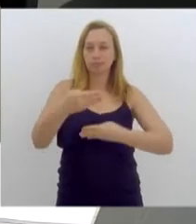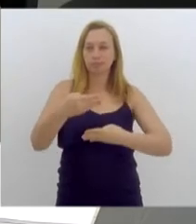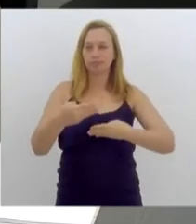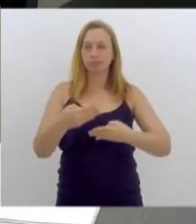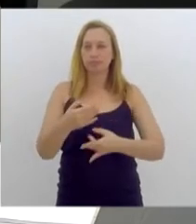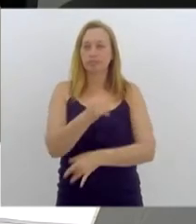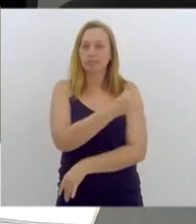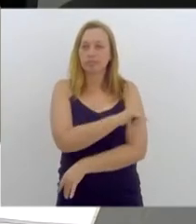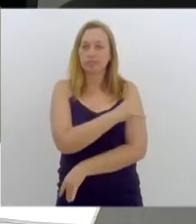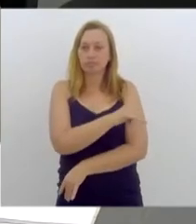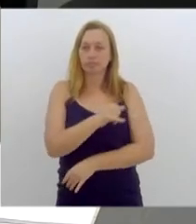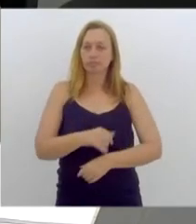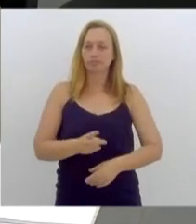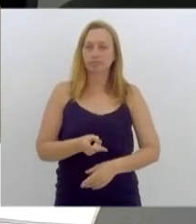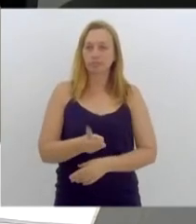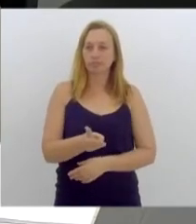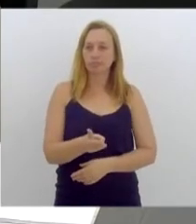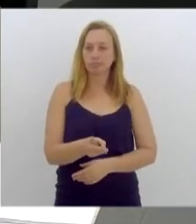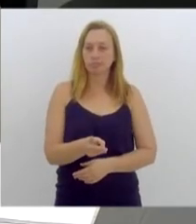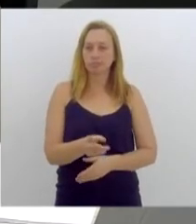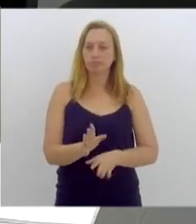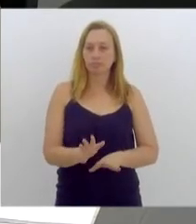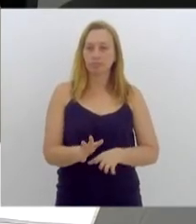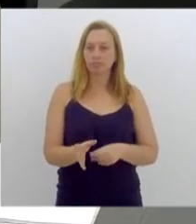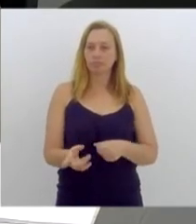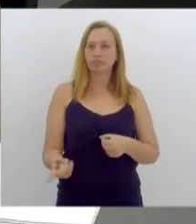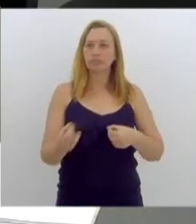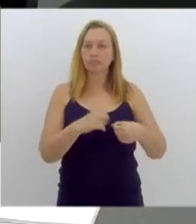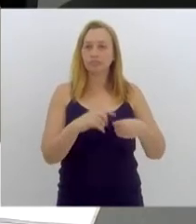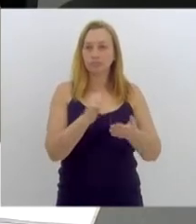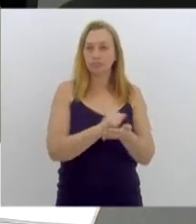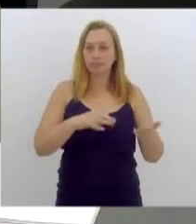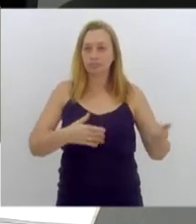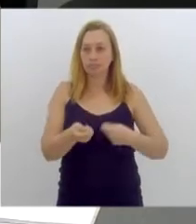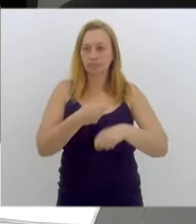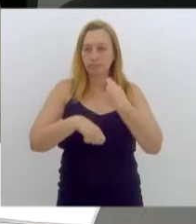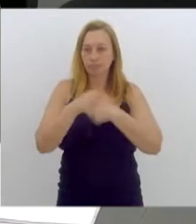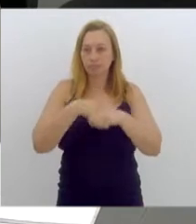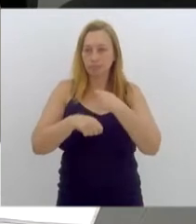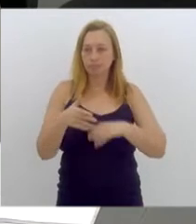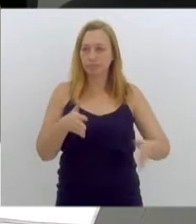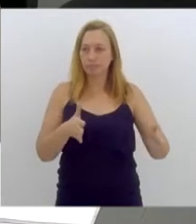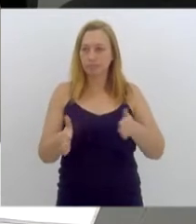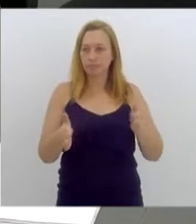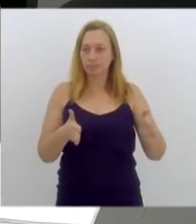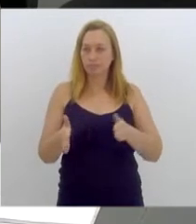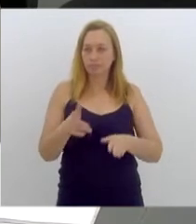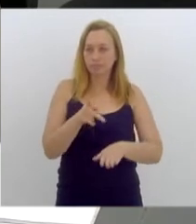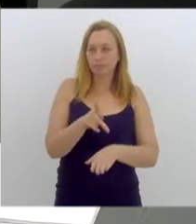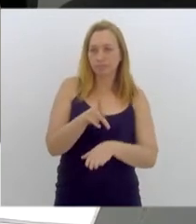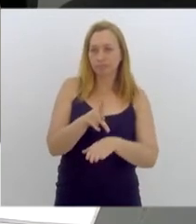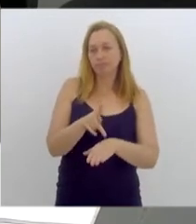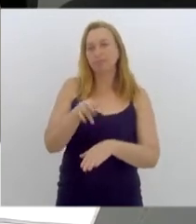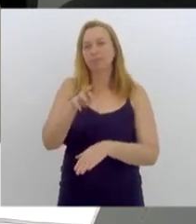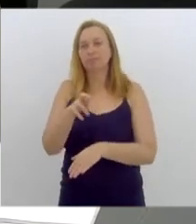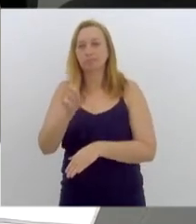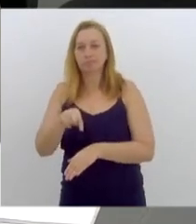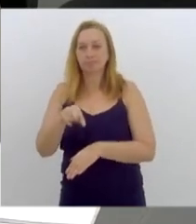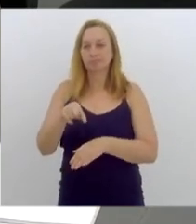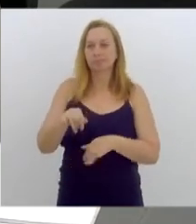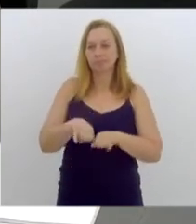estável a retomada da atividade econômica ao período pré-pandemia Janeiro de